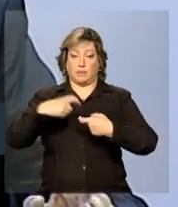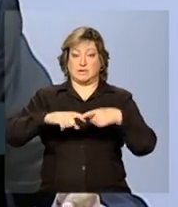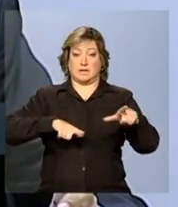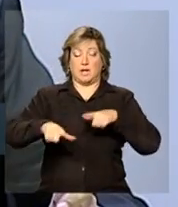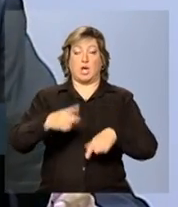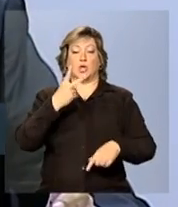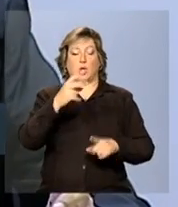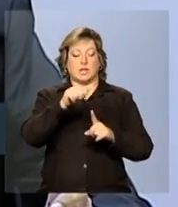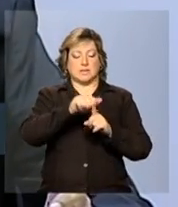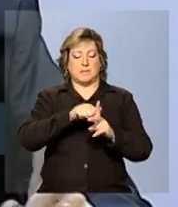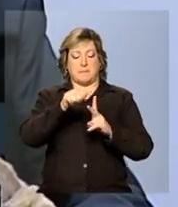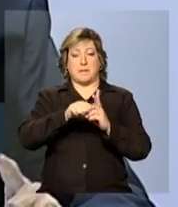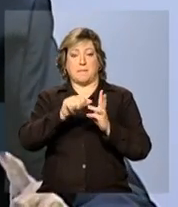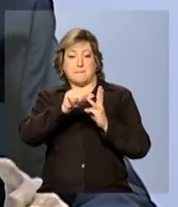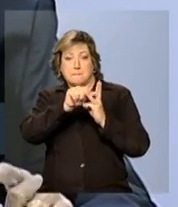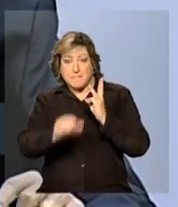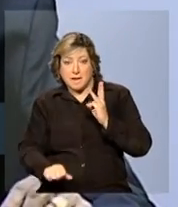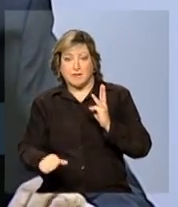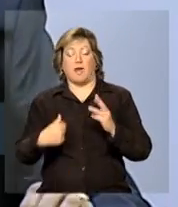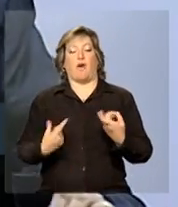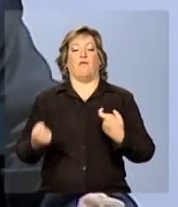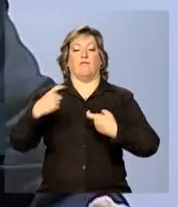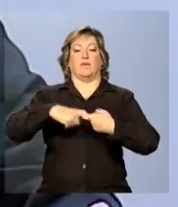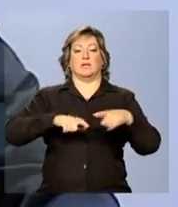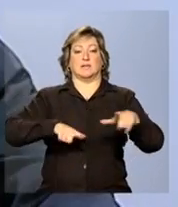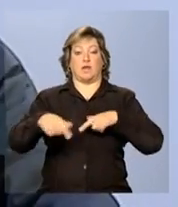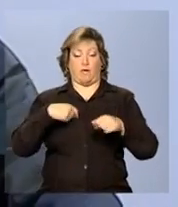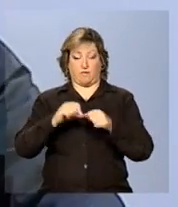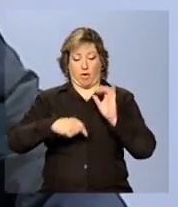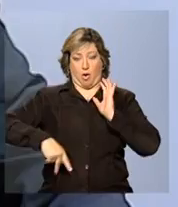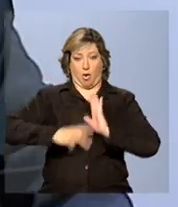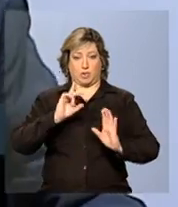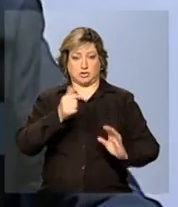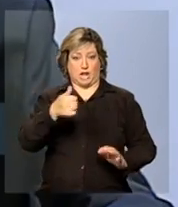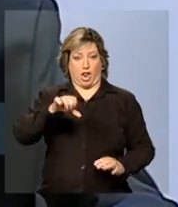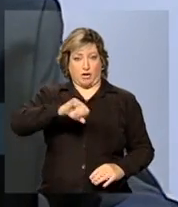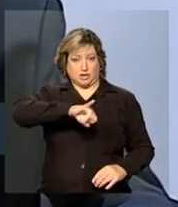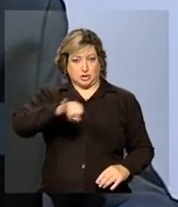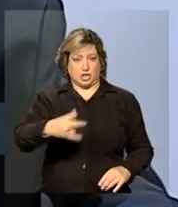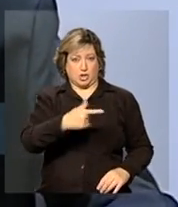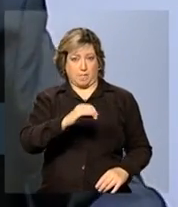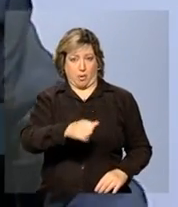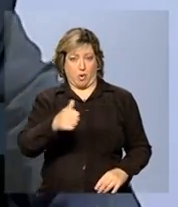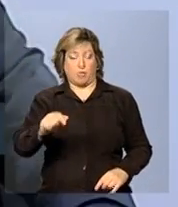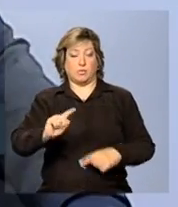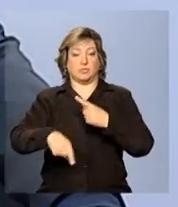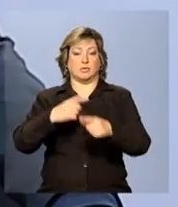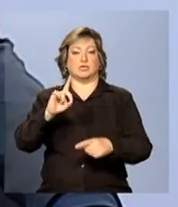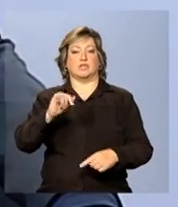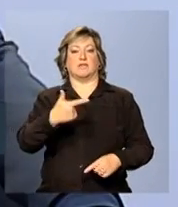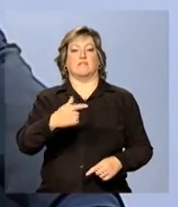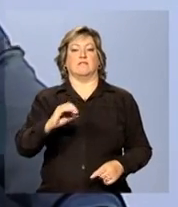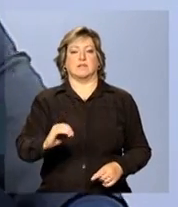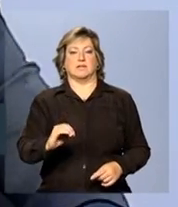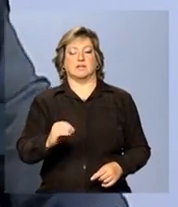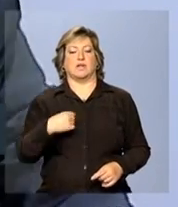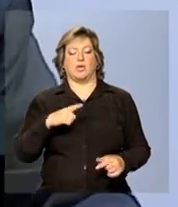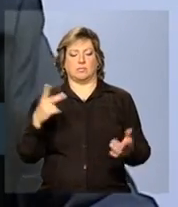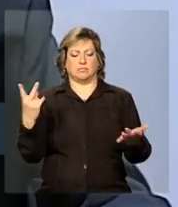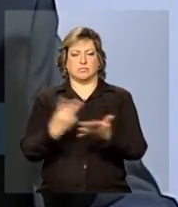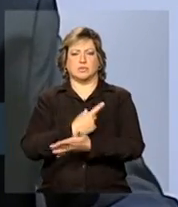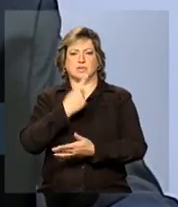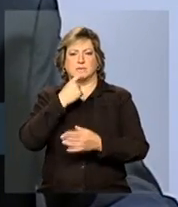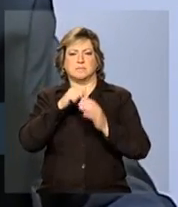de transplante. Eu fiz a cirurgia no dia 19 de janeiro de 2011 e no dia 20 eu tive uma